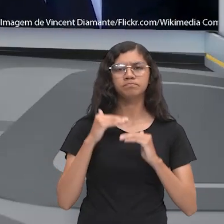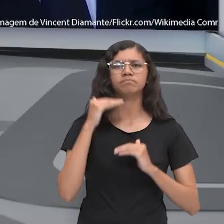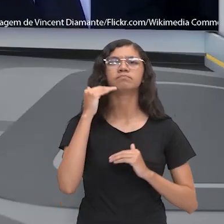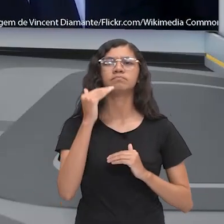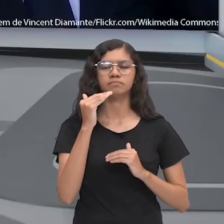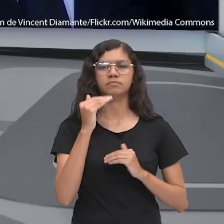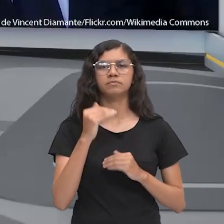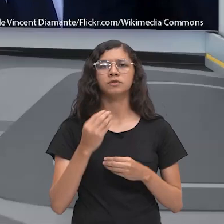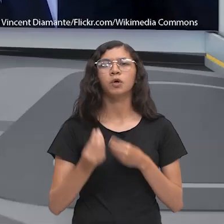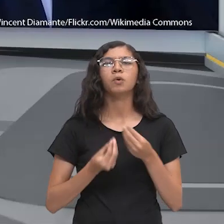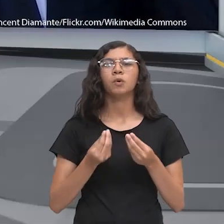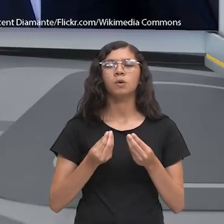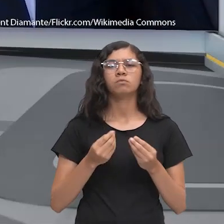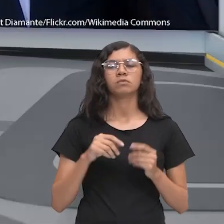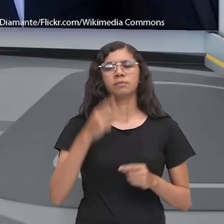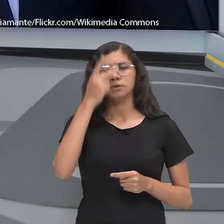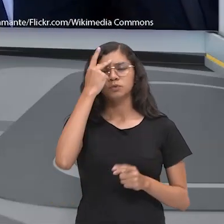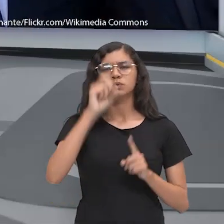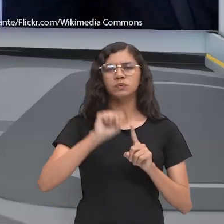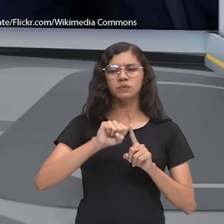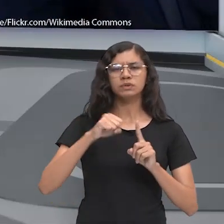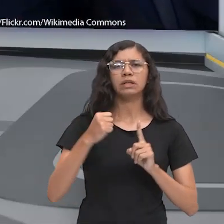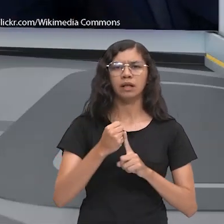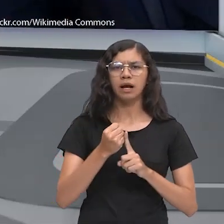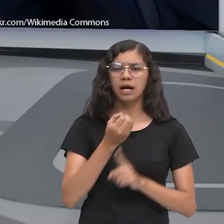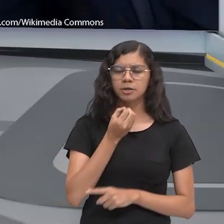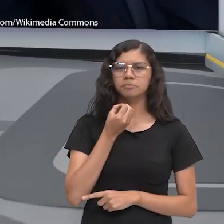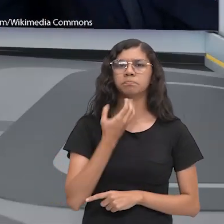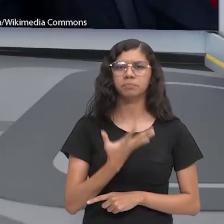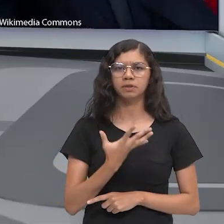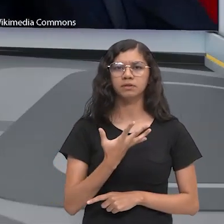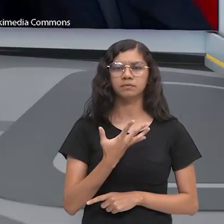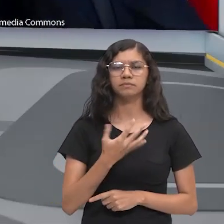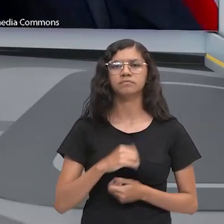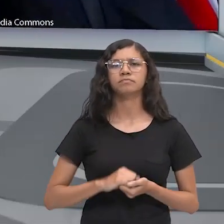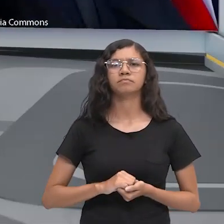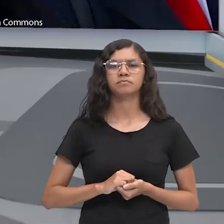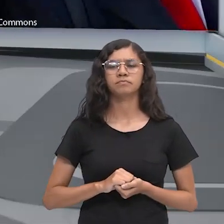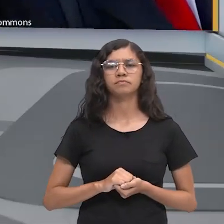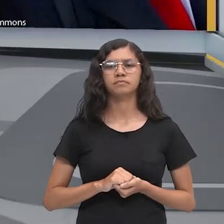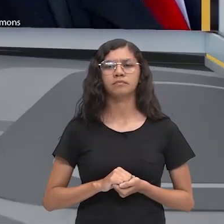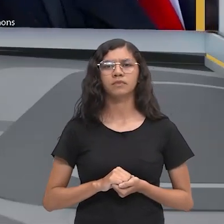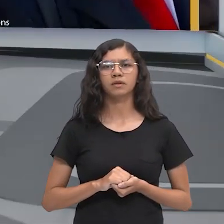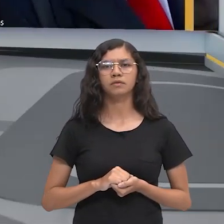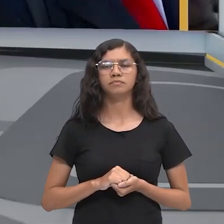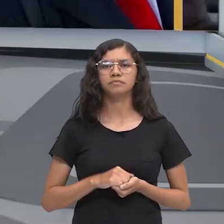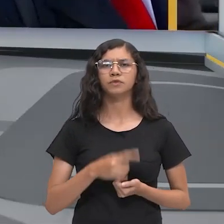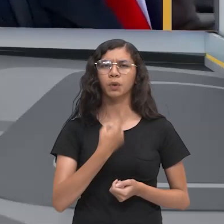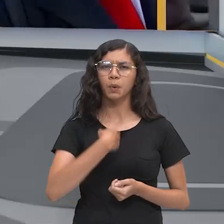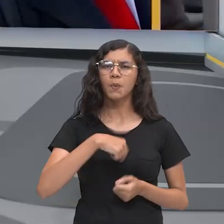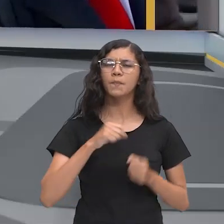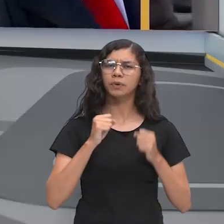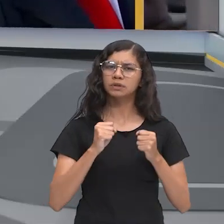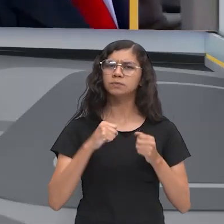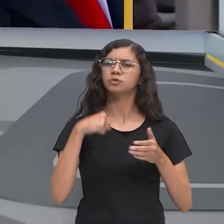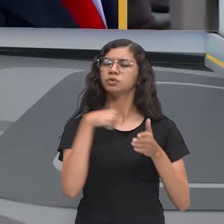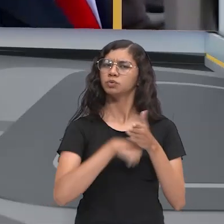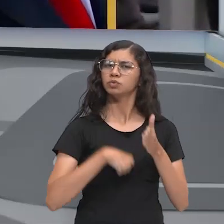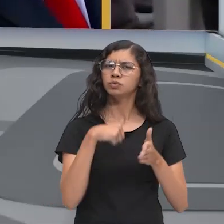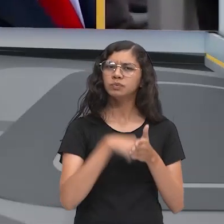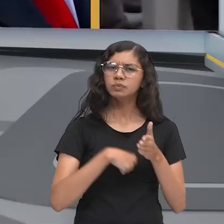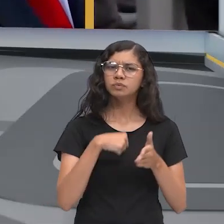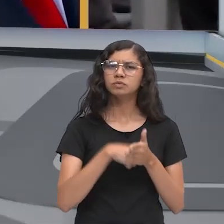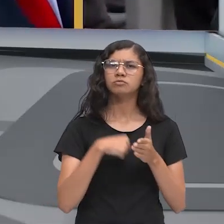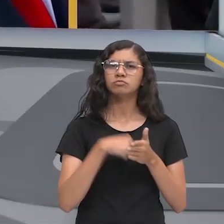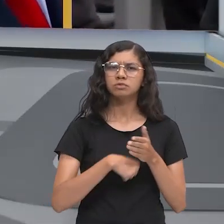né, como cidadãos do bem, que a gente pode lutar por tudo isso que a gente vem